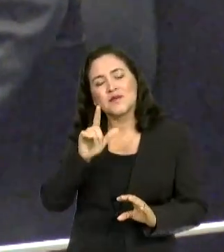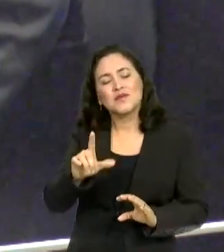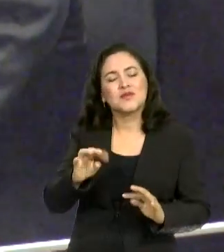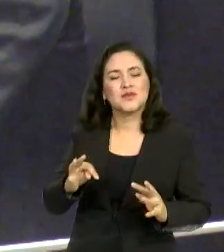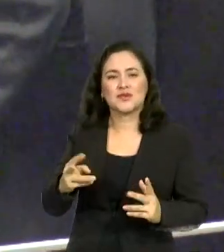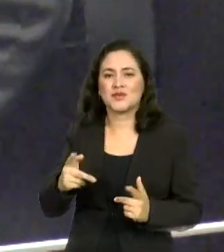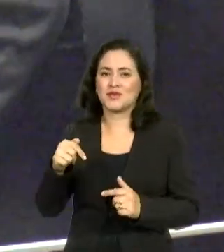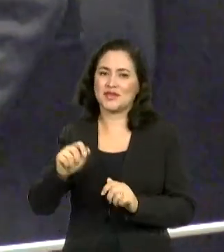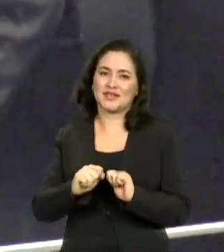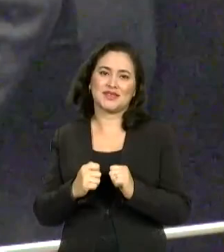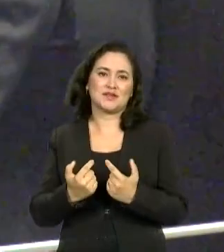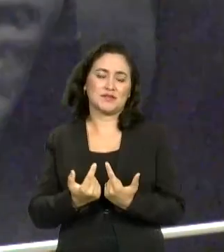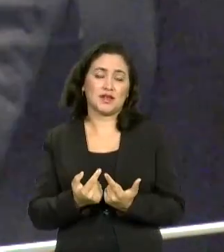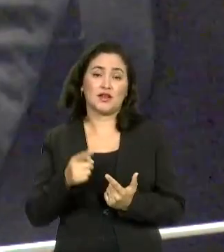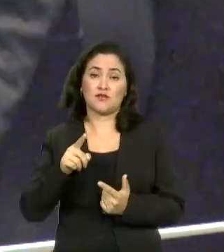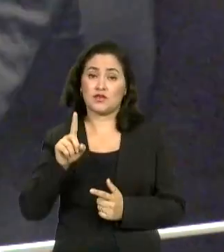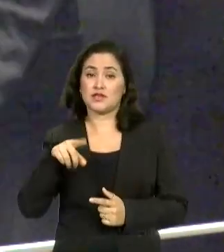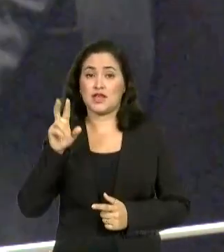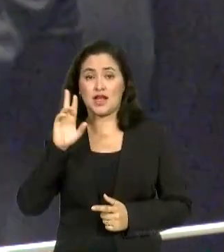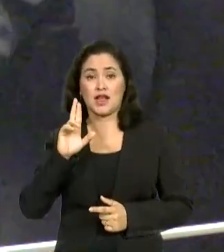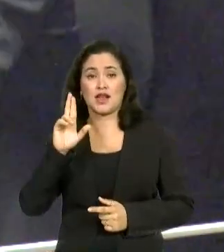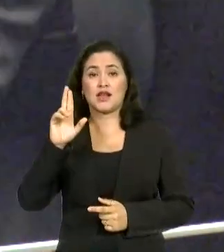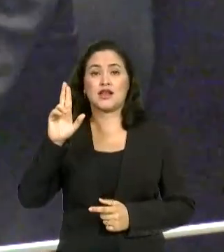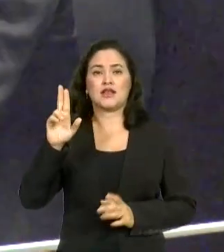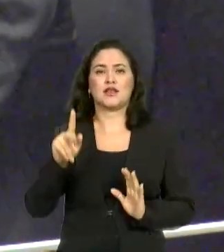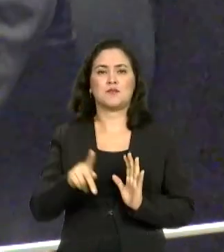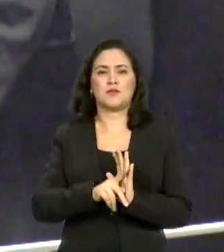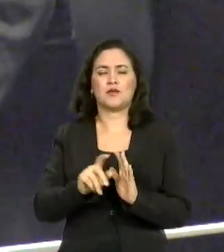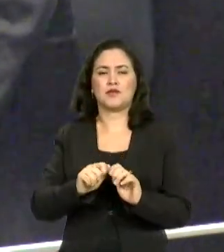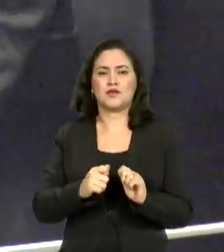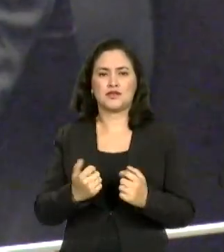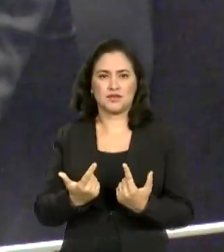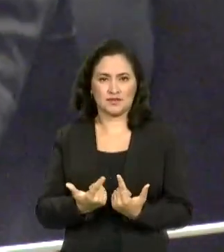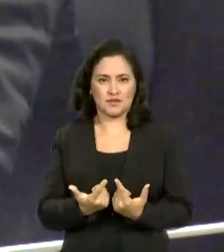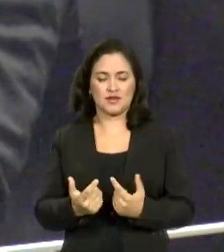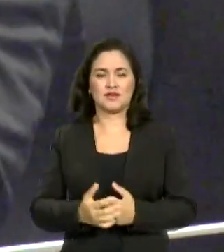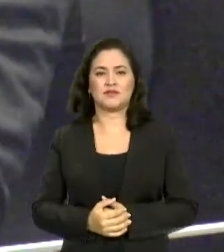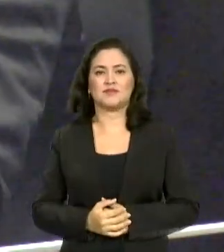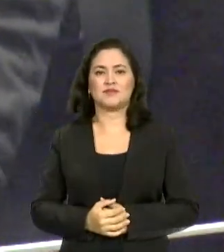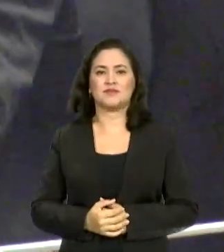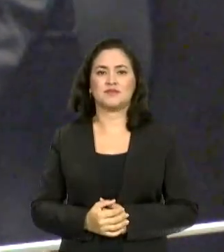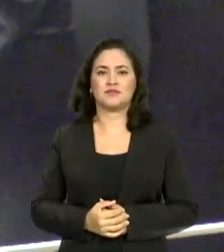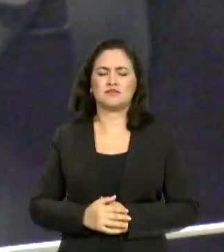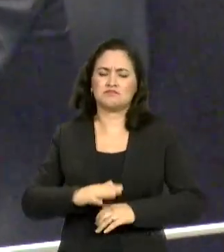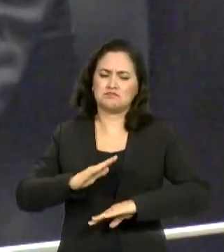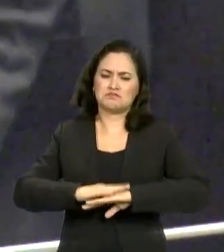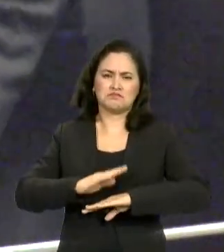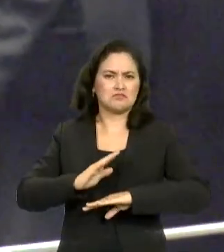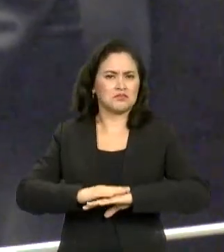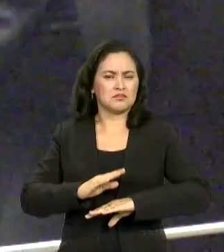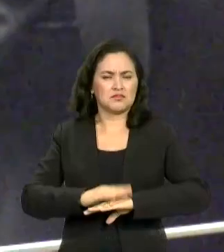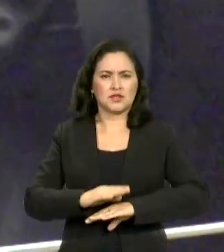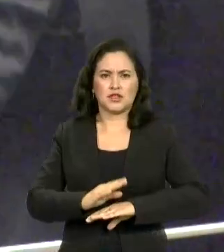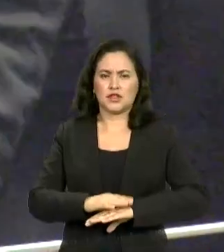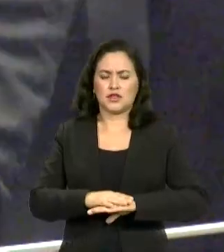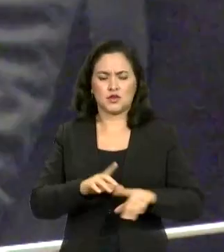como disse, um líder nato da Assembleia Legislativa. Independente das posições políticas, das